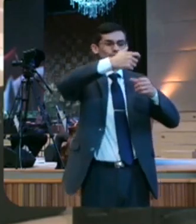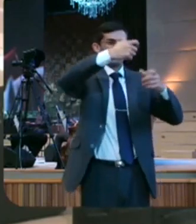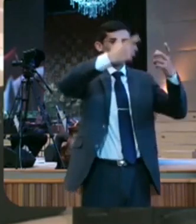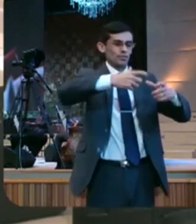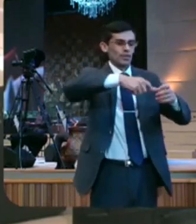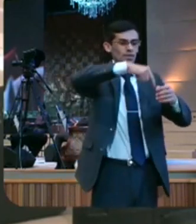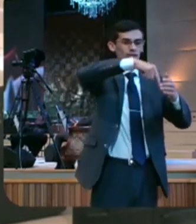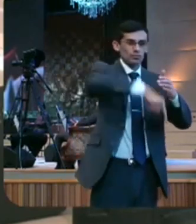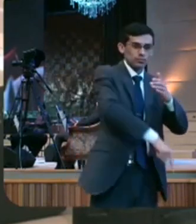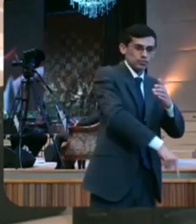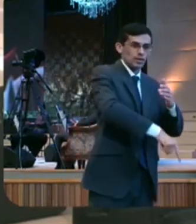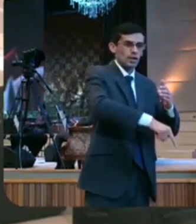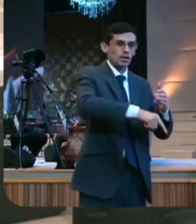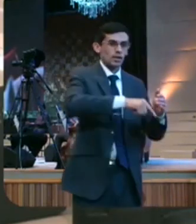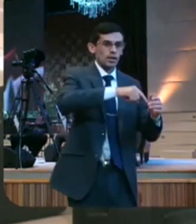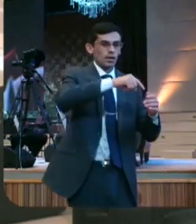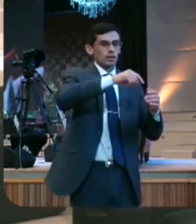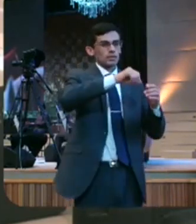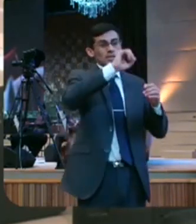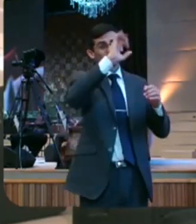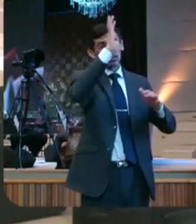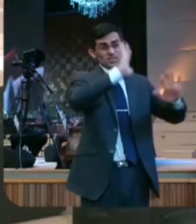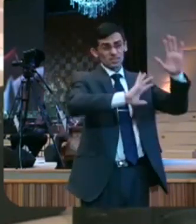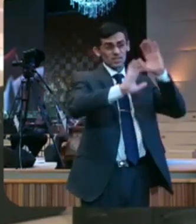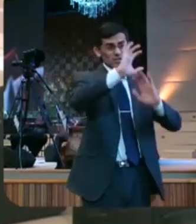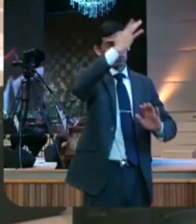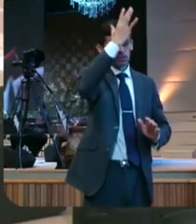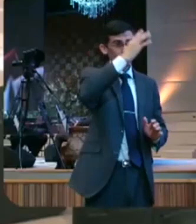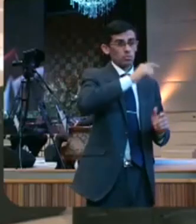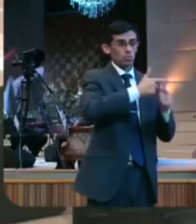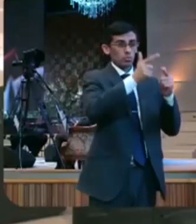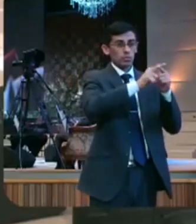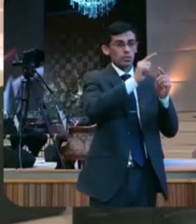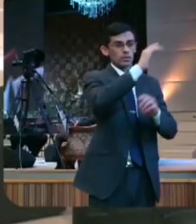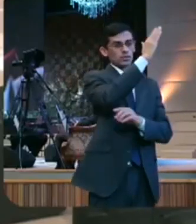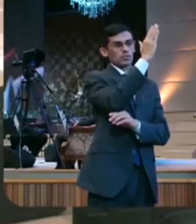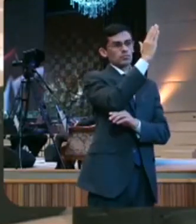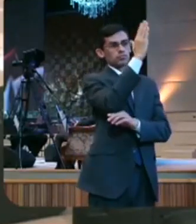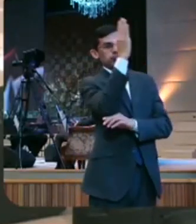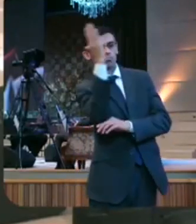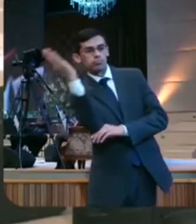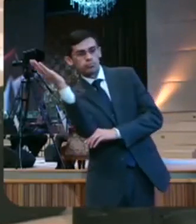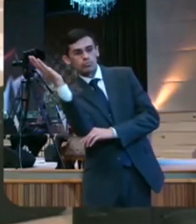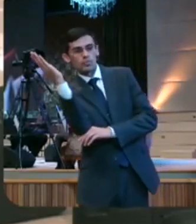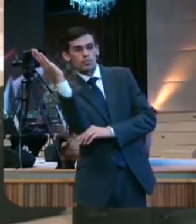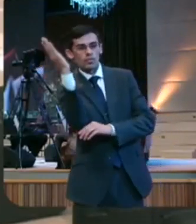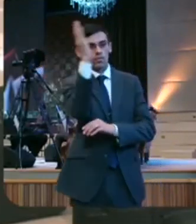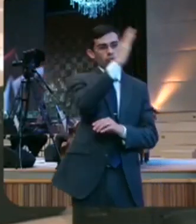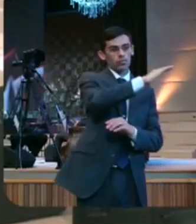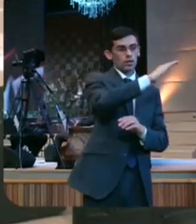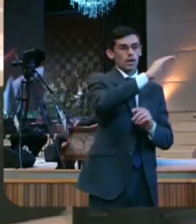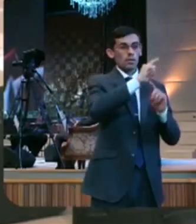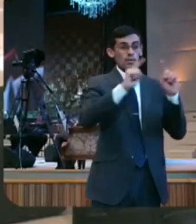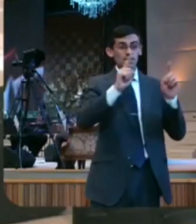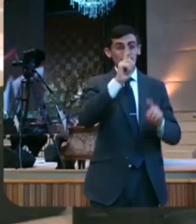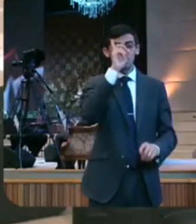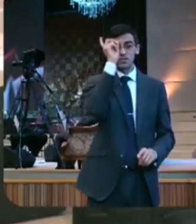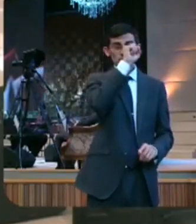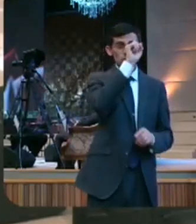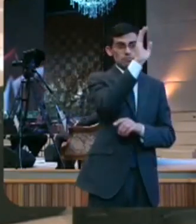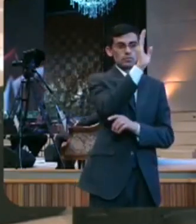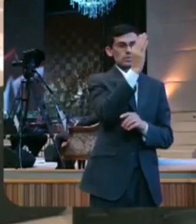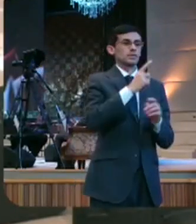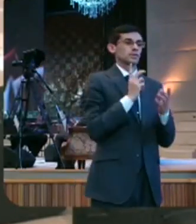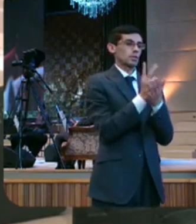um acidente com ela, ela tomba para a direita, para a esquerda ou para frente, mas dificilmente tomba para